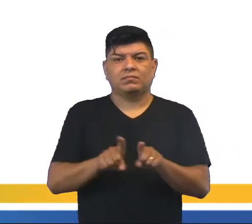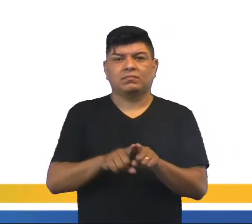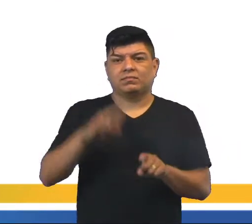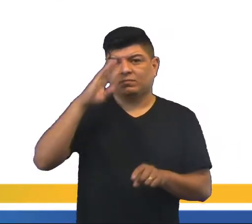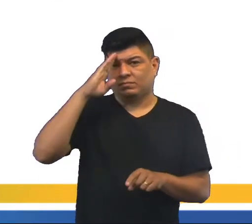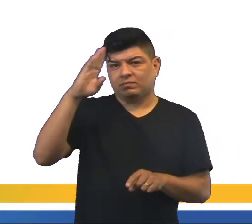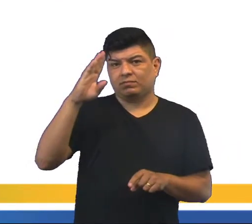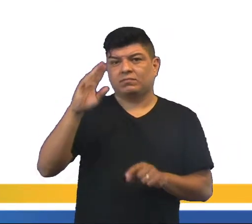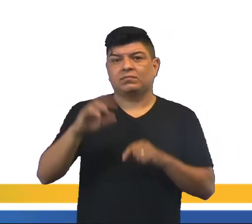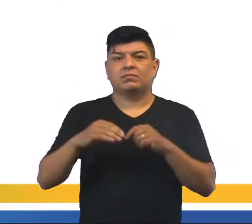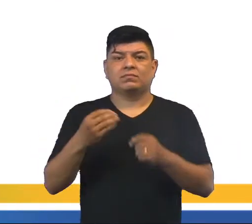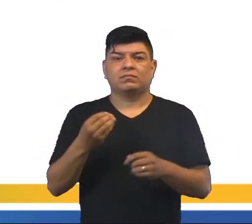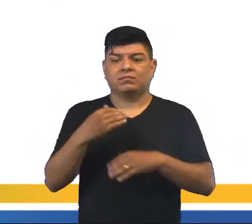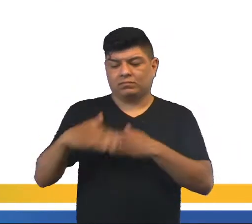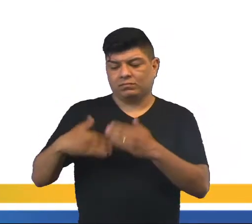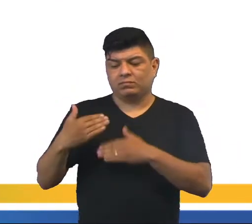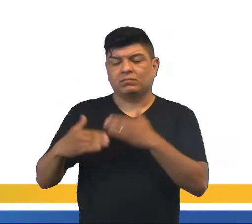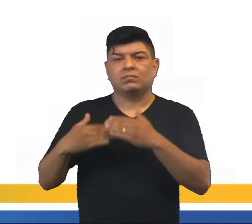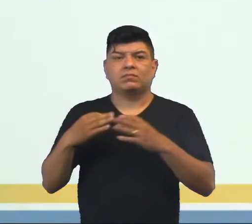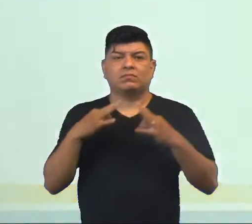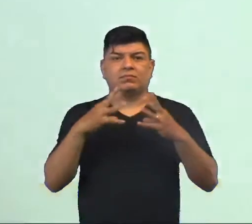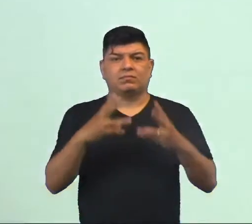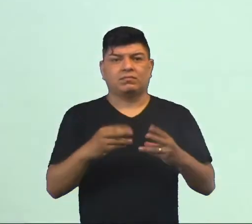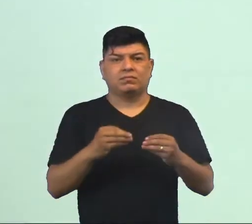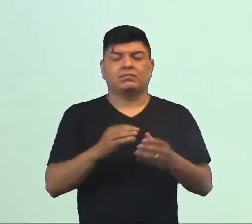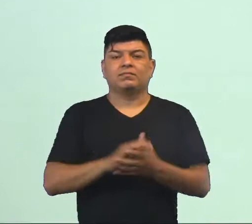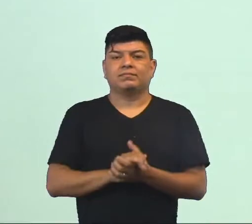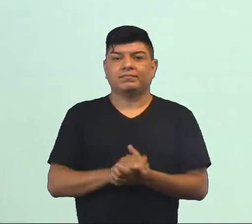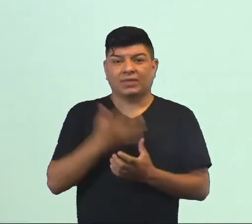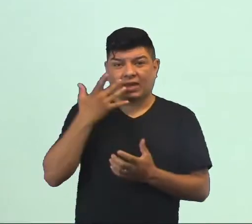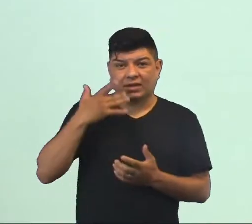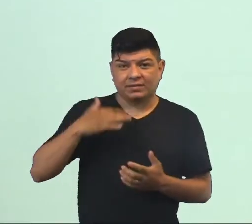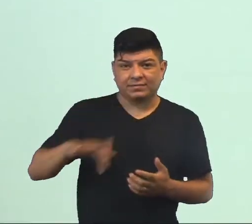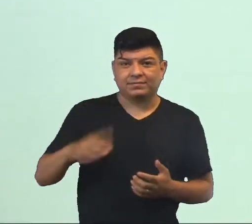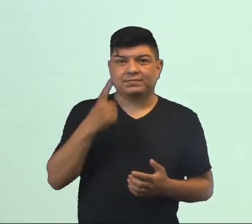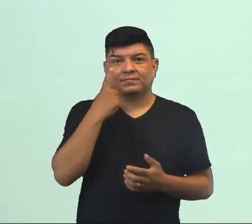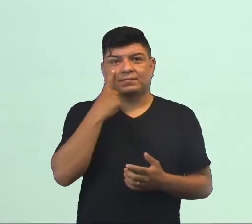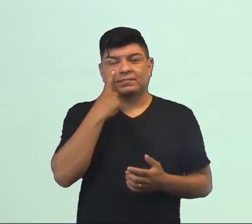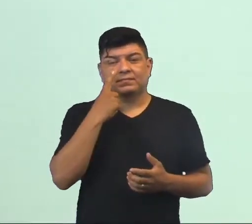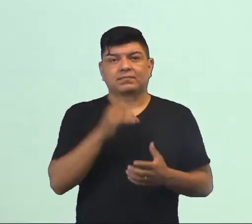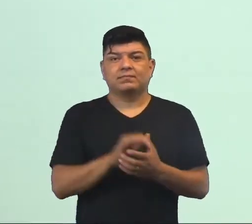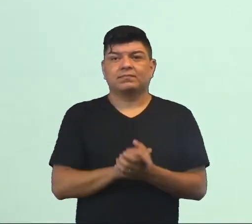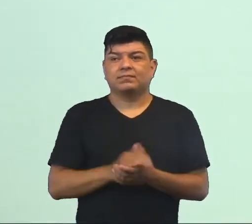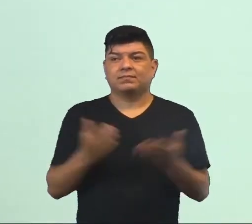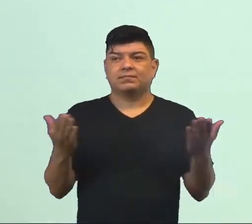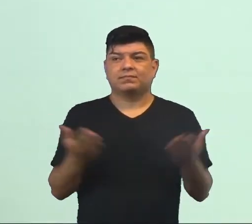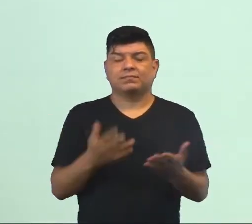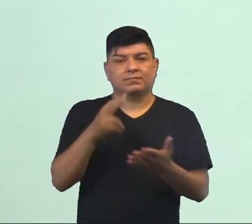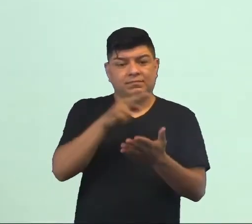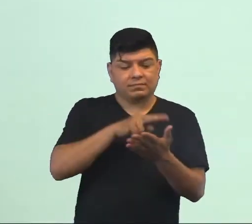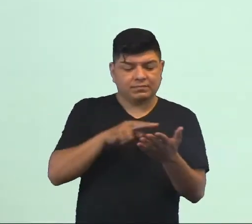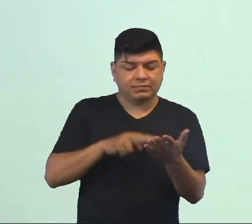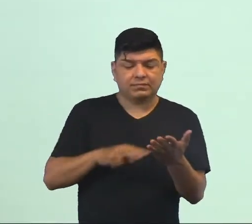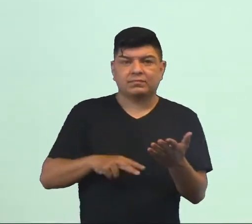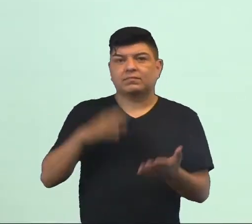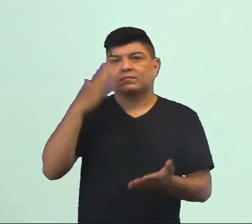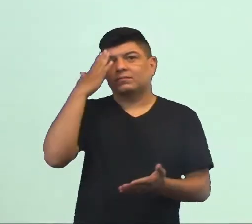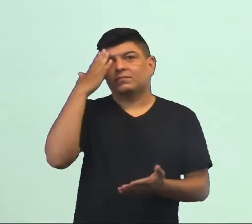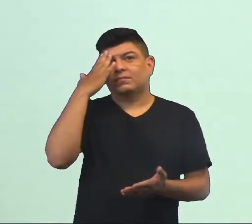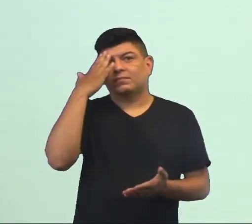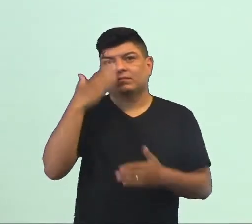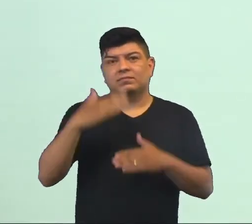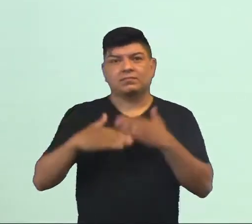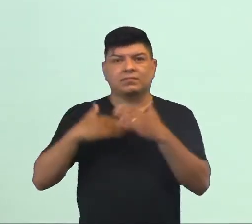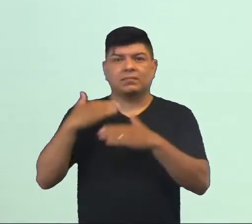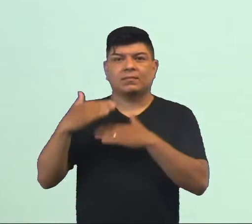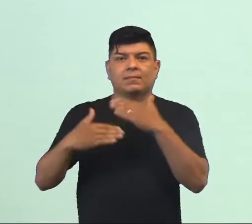no processo de digestão. Então, criança, como nós acabamos de ver, de ler, nós sabemos que esse